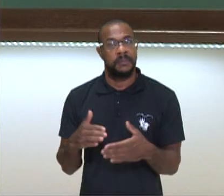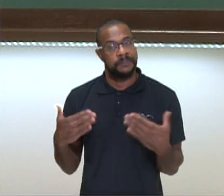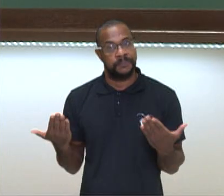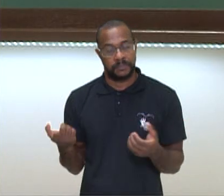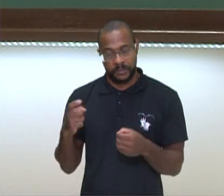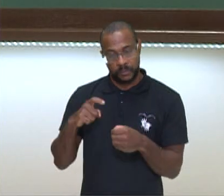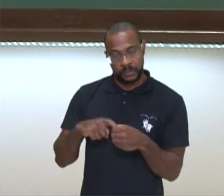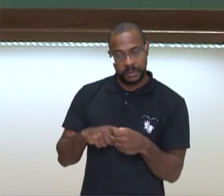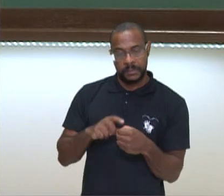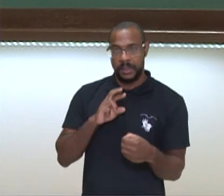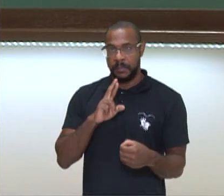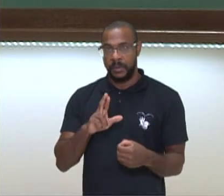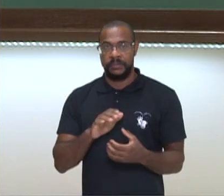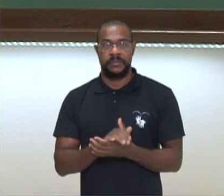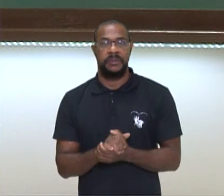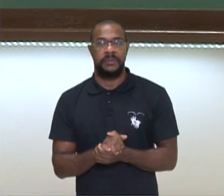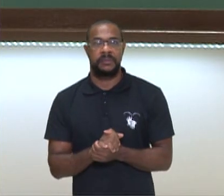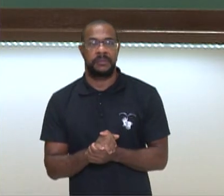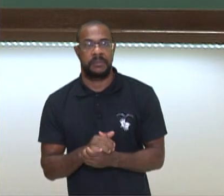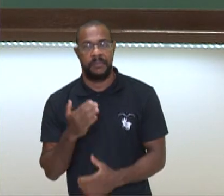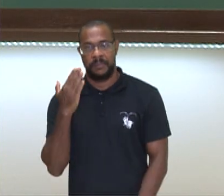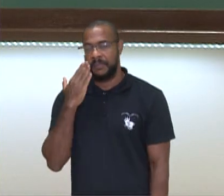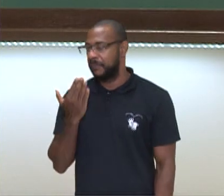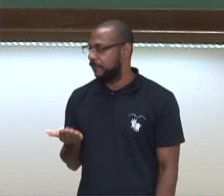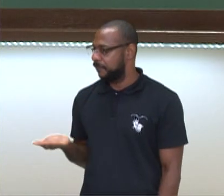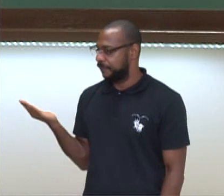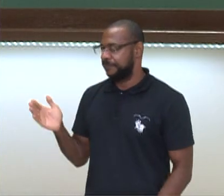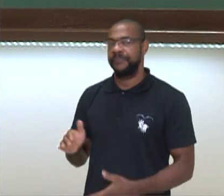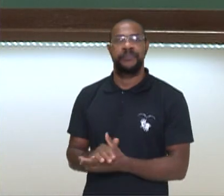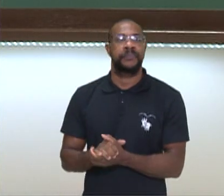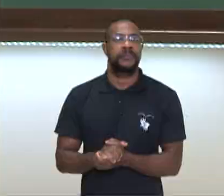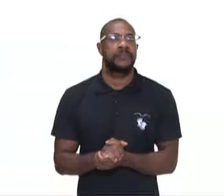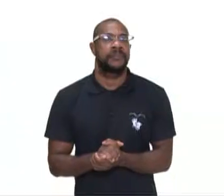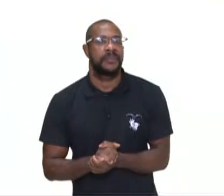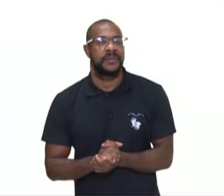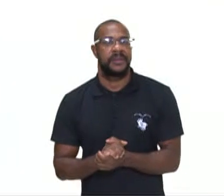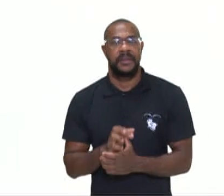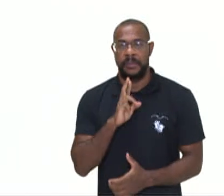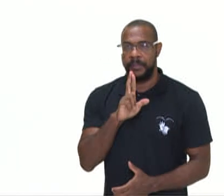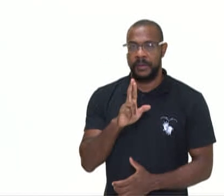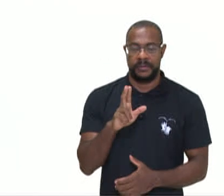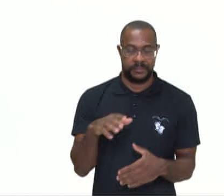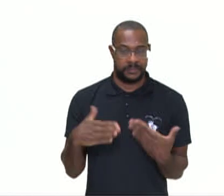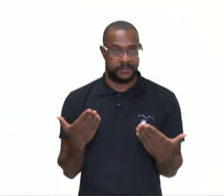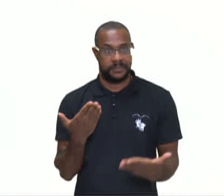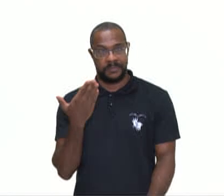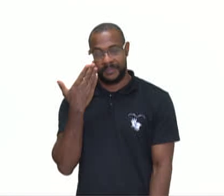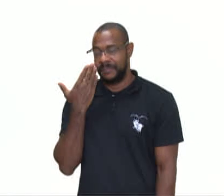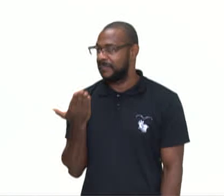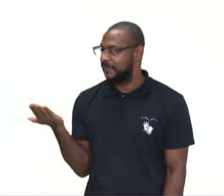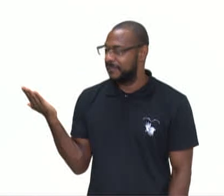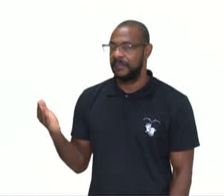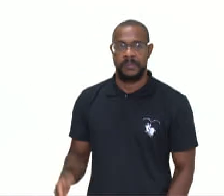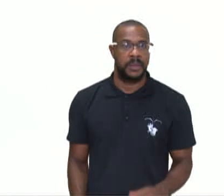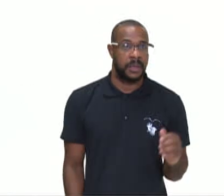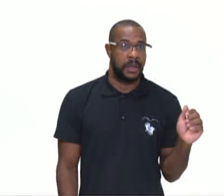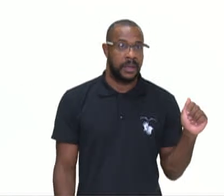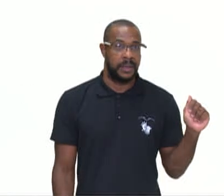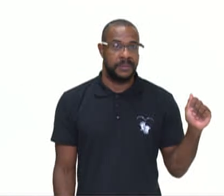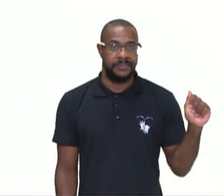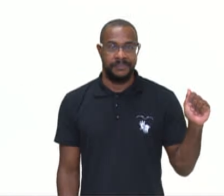Voltando aqui com a resposta, correção da atividade, nós temos então como afirmativa correta, a letra A.